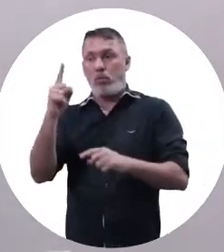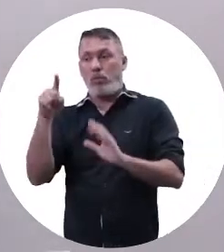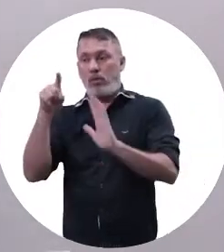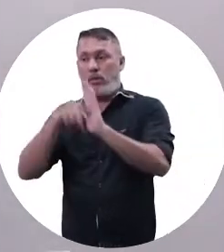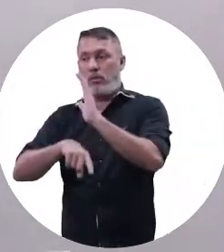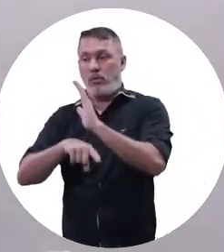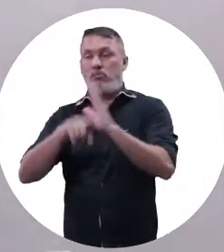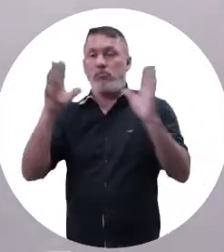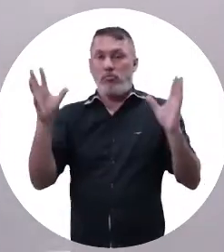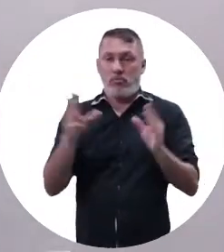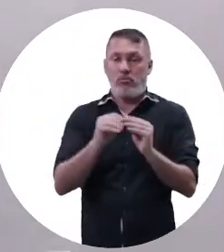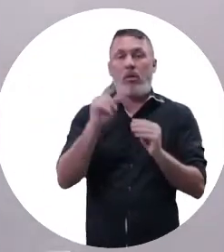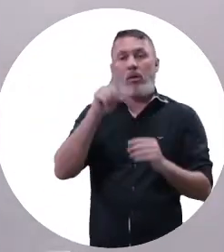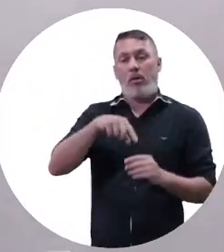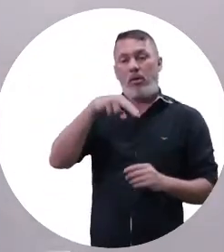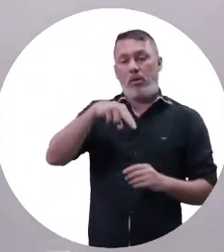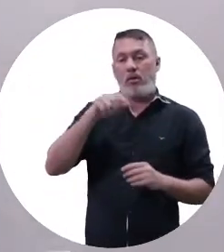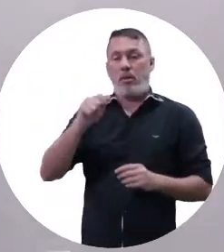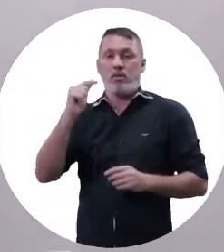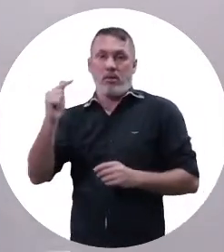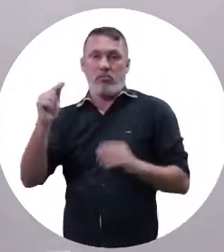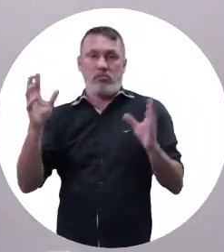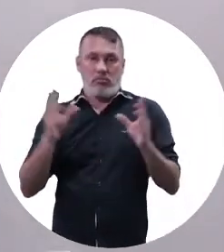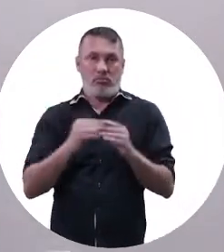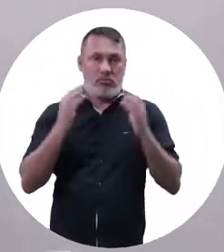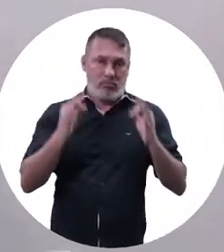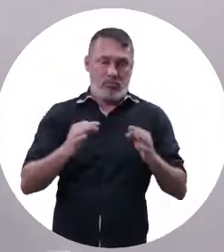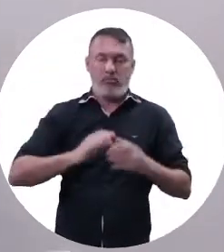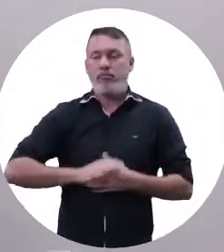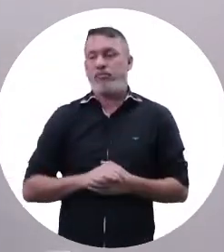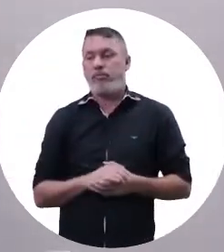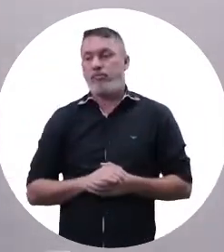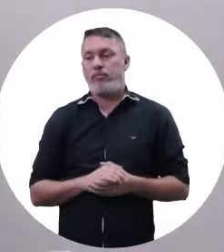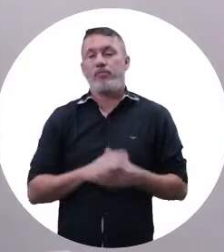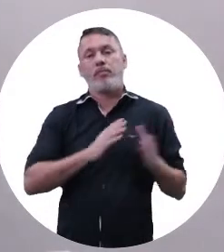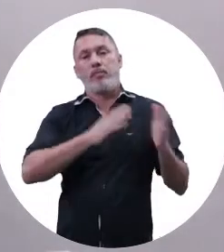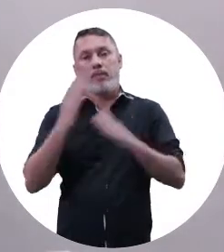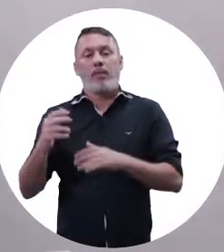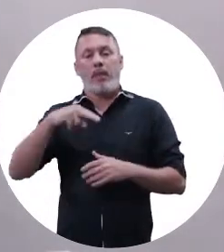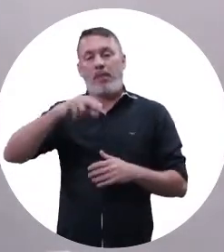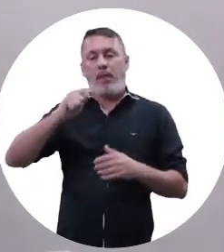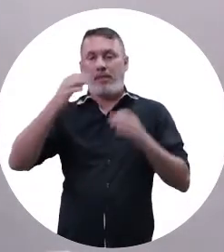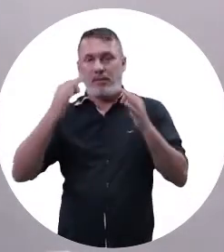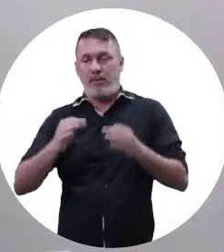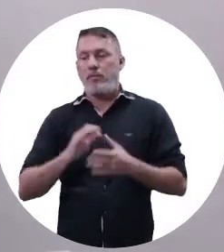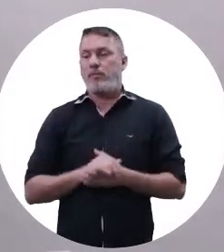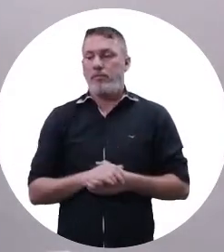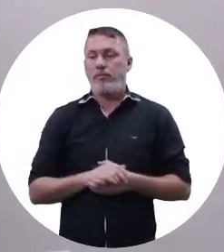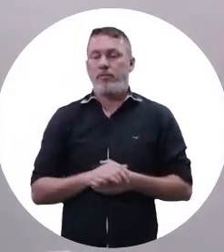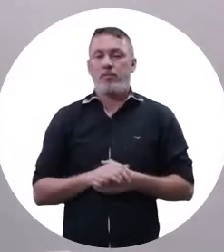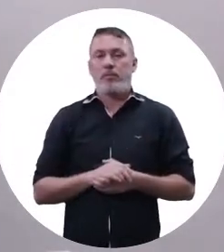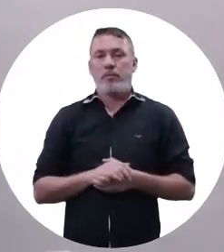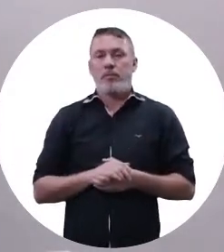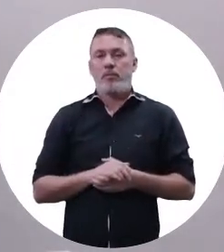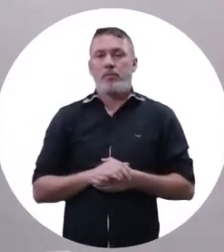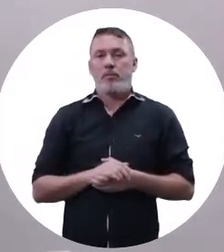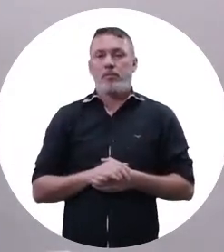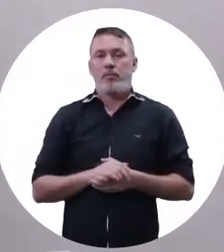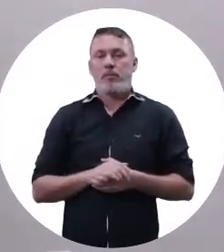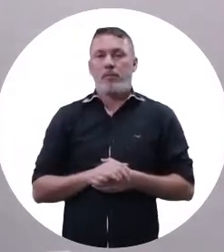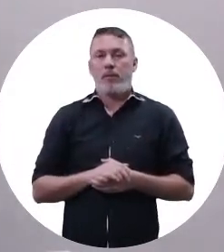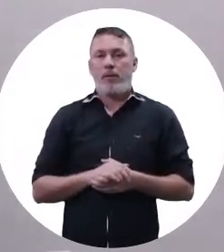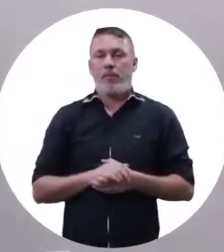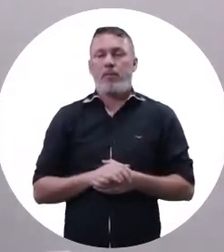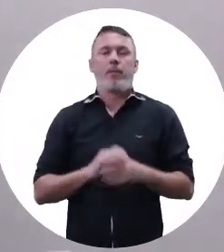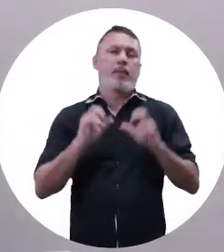esse aqui é o NaCl. Tudo bem? NaCl, cloreto de sódio.